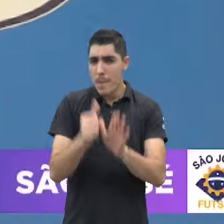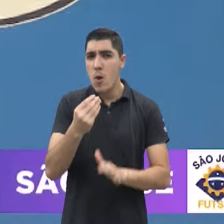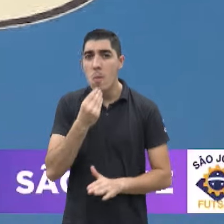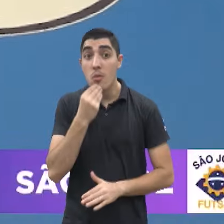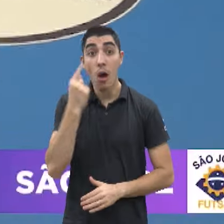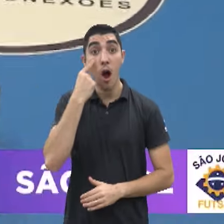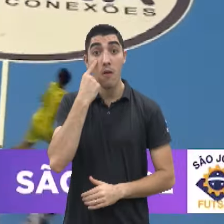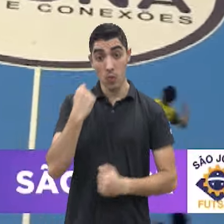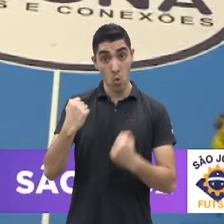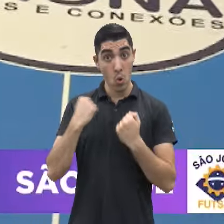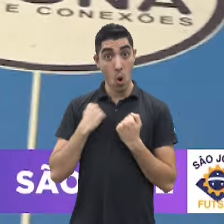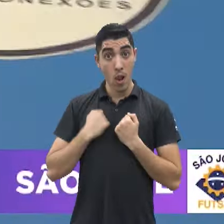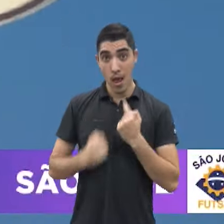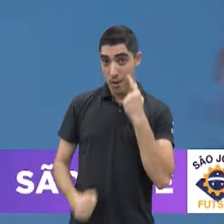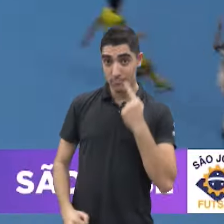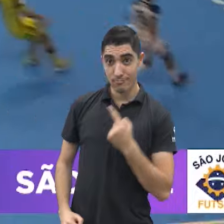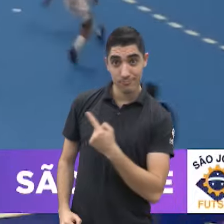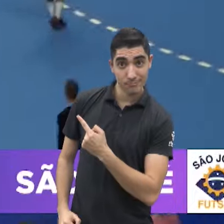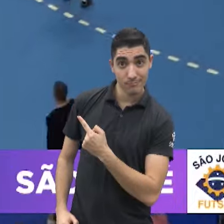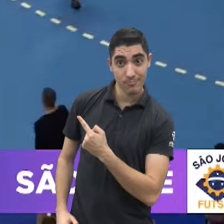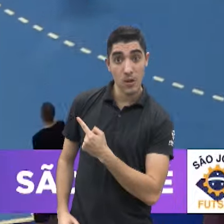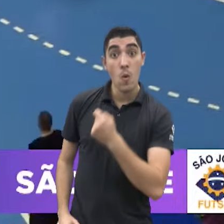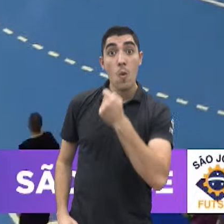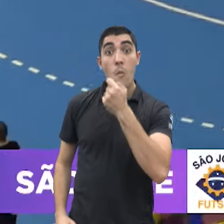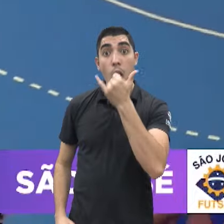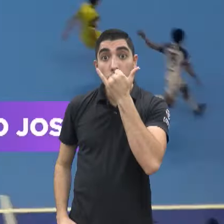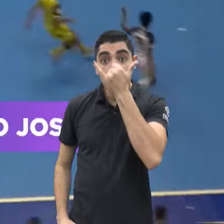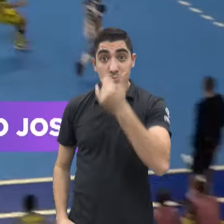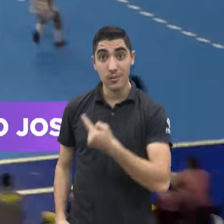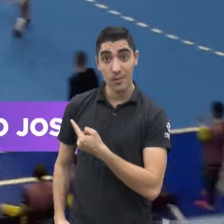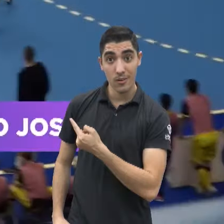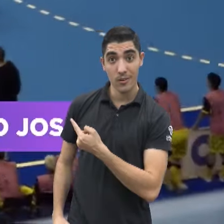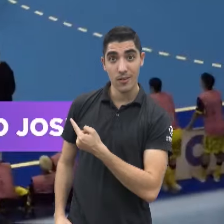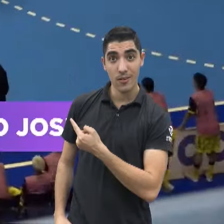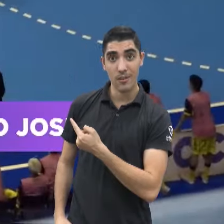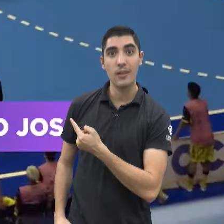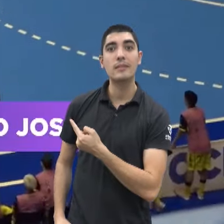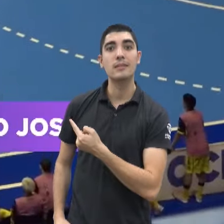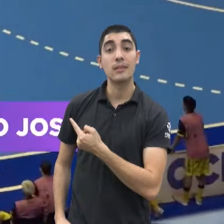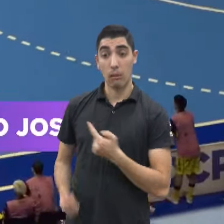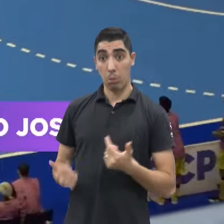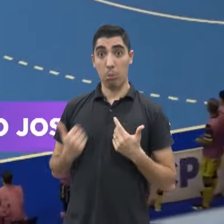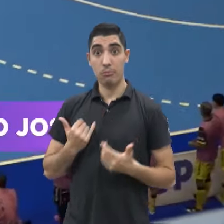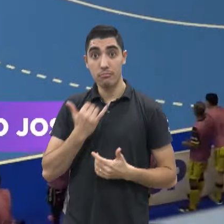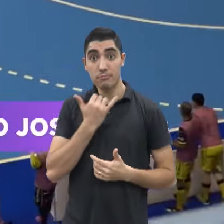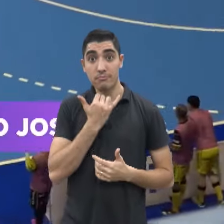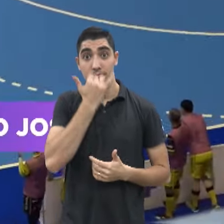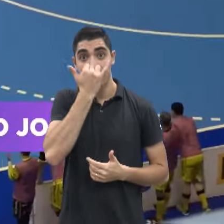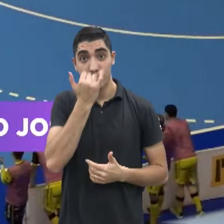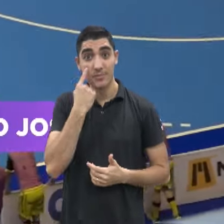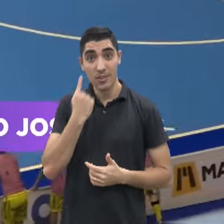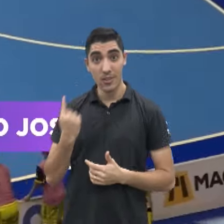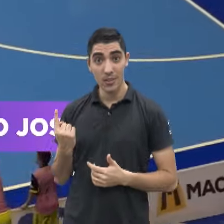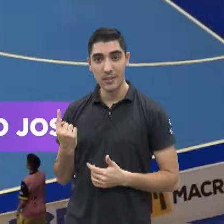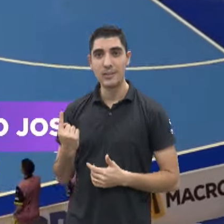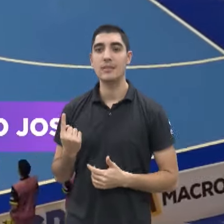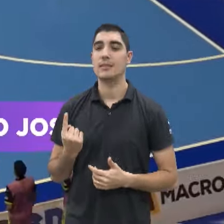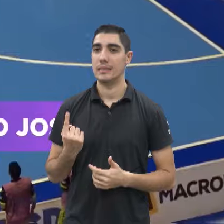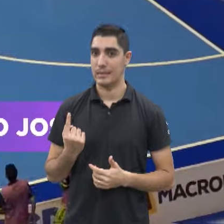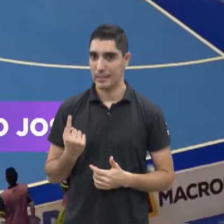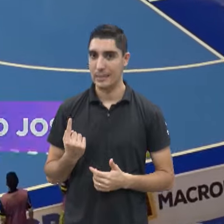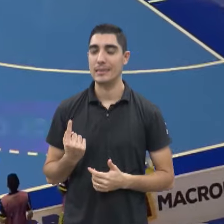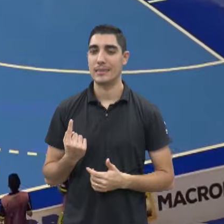goleirão do Jaraguá, o Valenga, quase se complicou. Olha aí, foi dominar, ops, deu uma escapulida e saiu